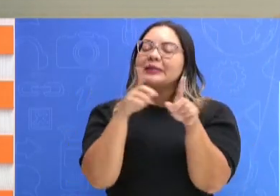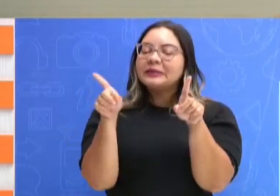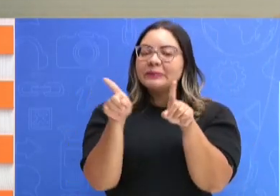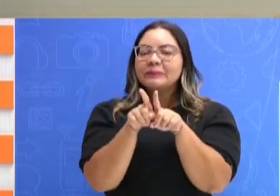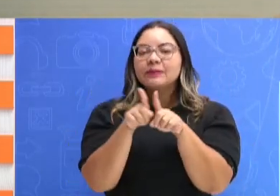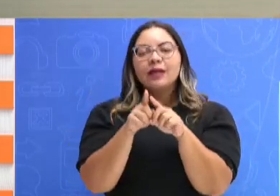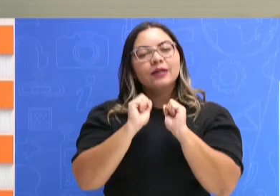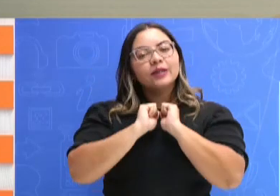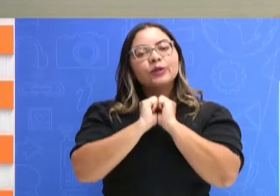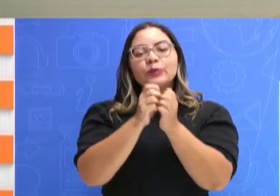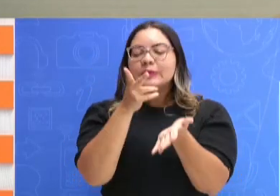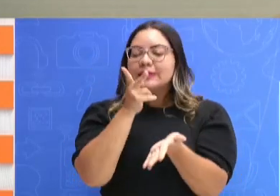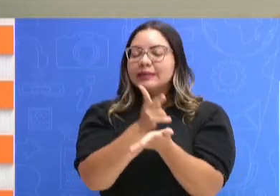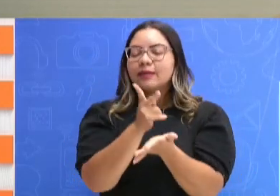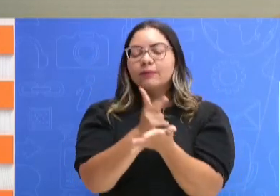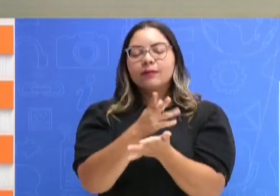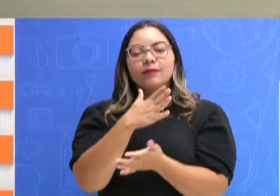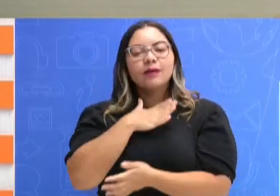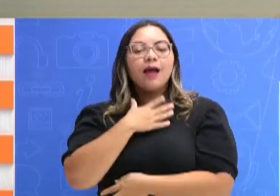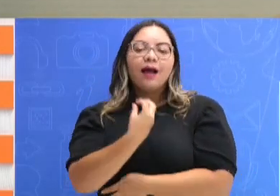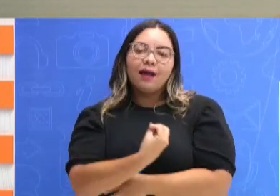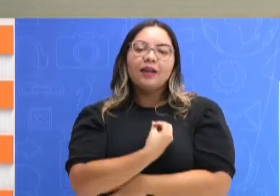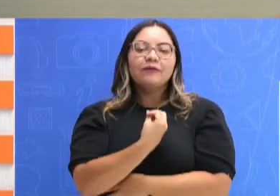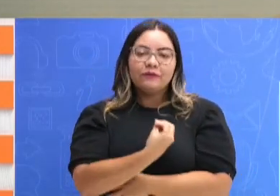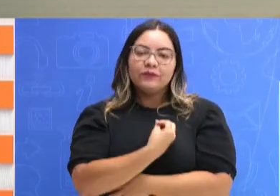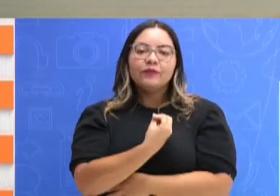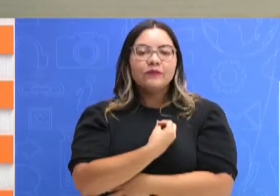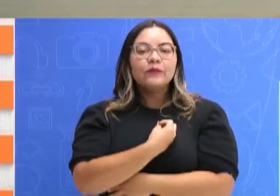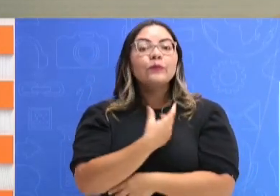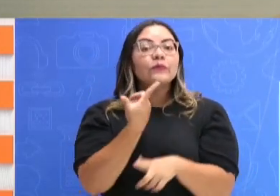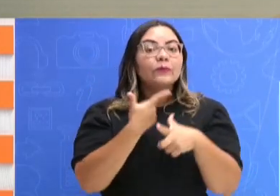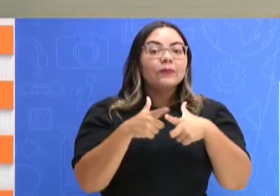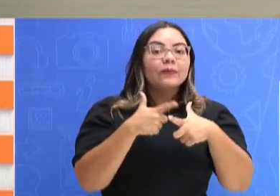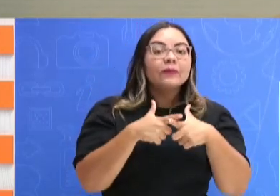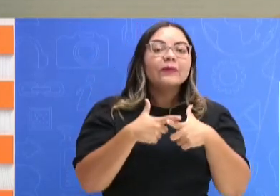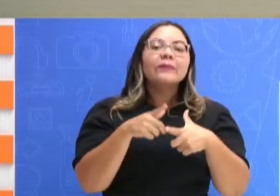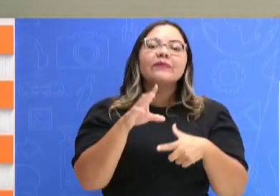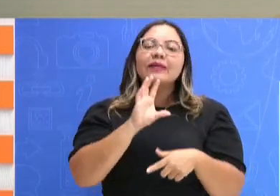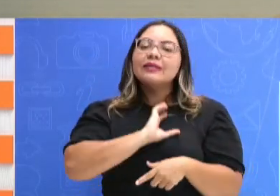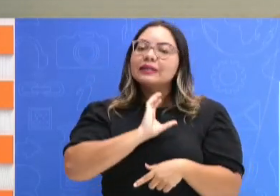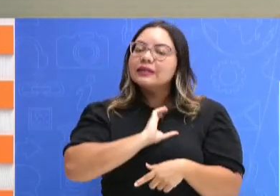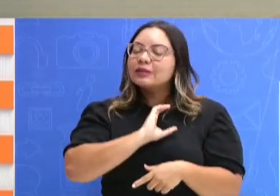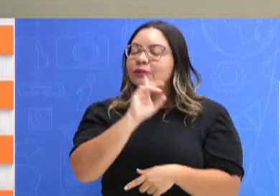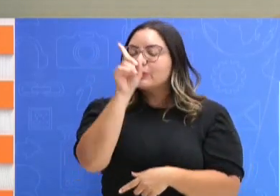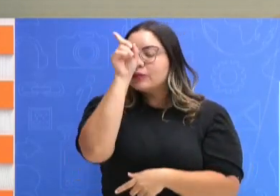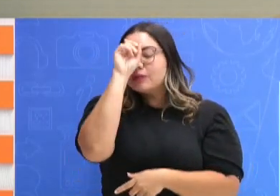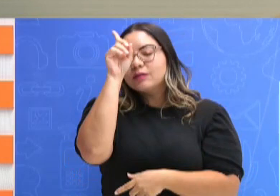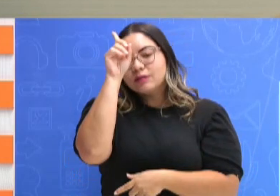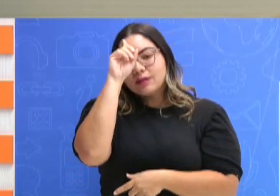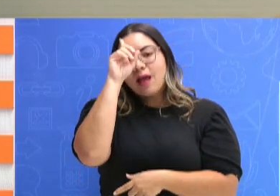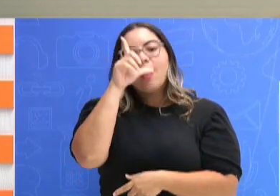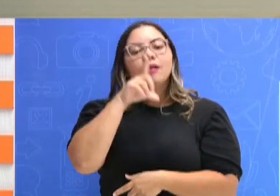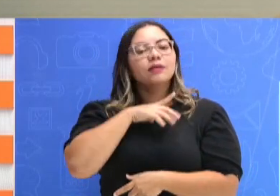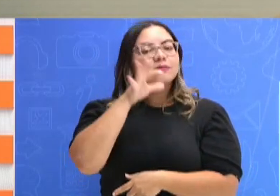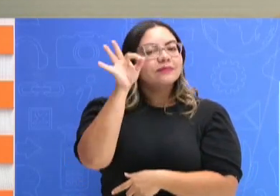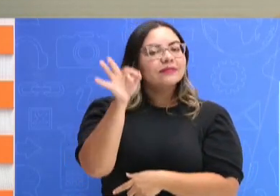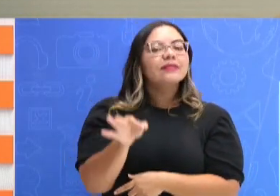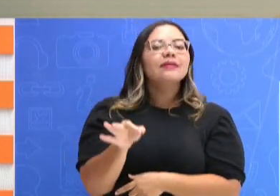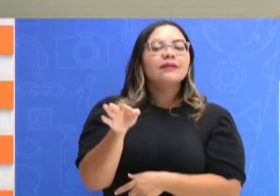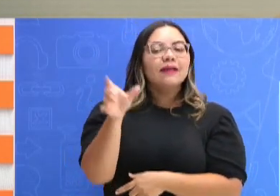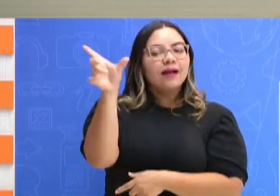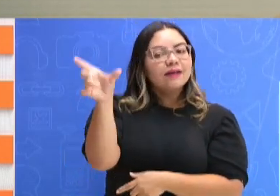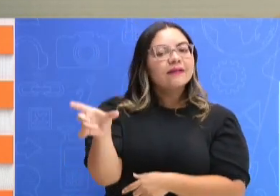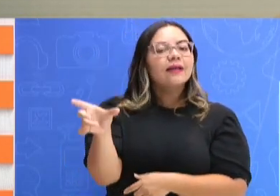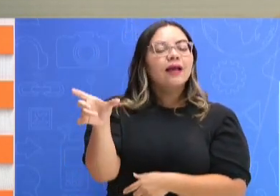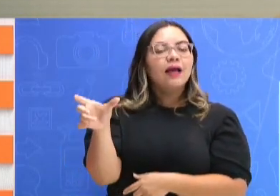ela está junto comigo. Ela vive os problemas do município diariamente. Então eu tenho certeza em que Amanda,